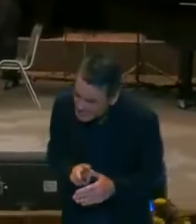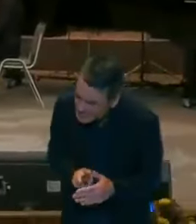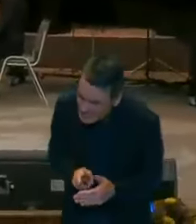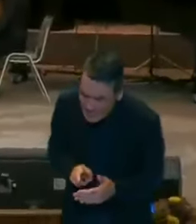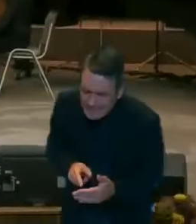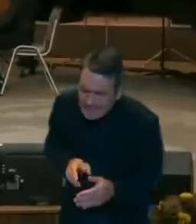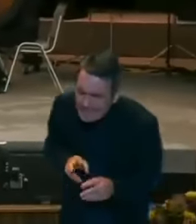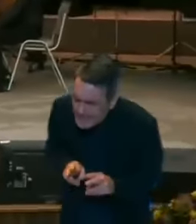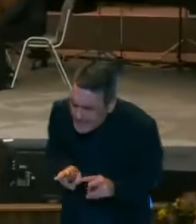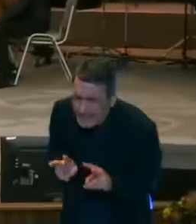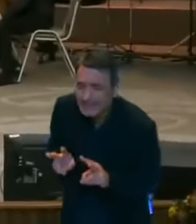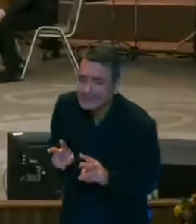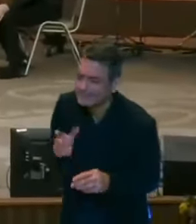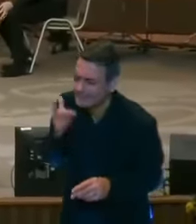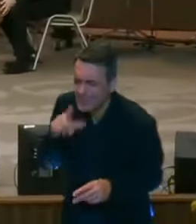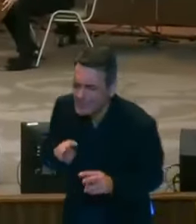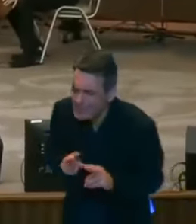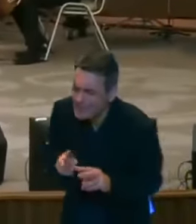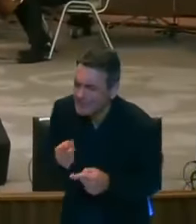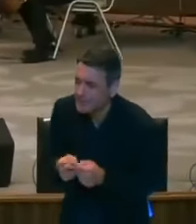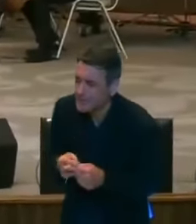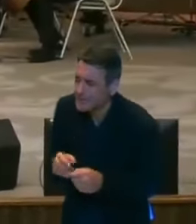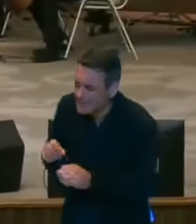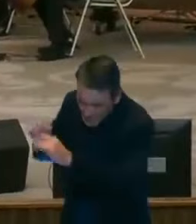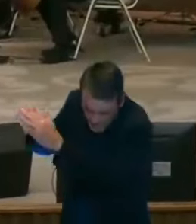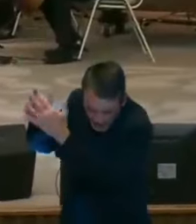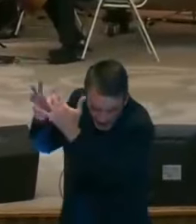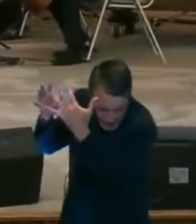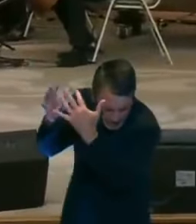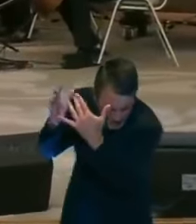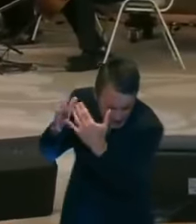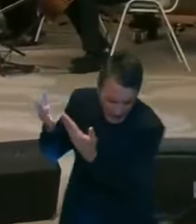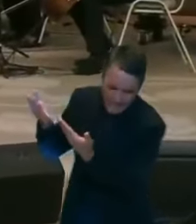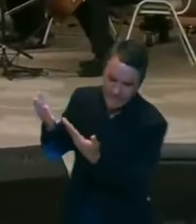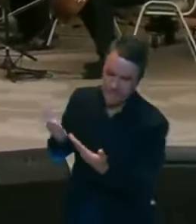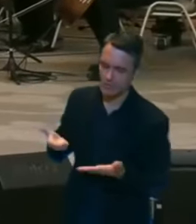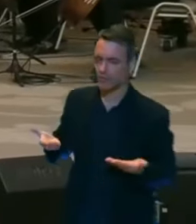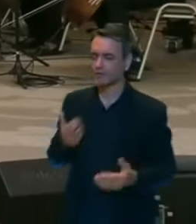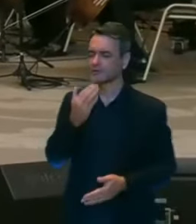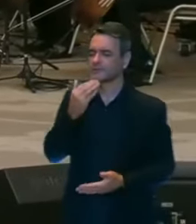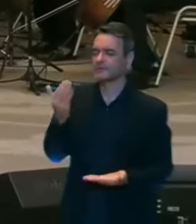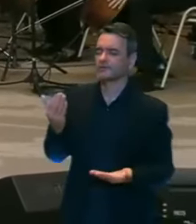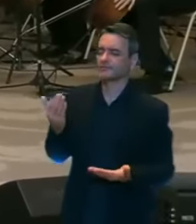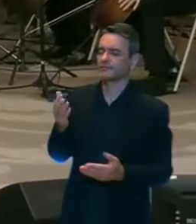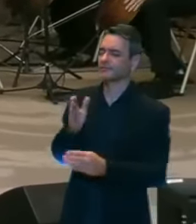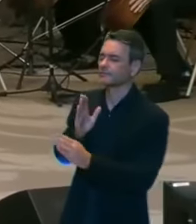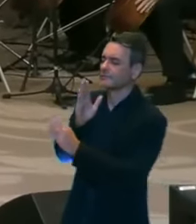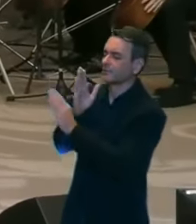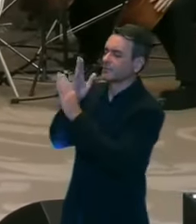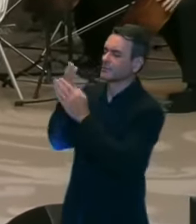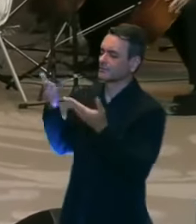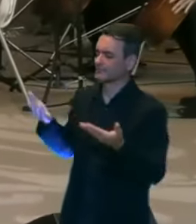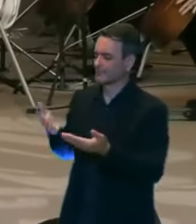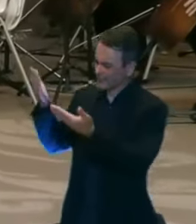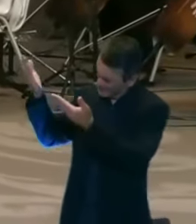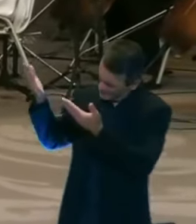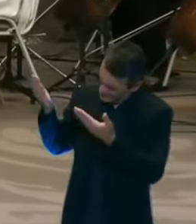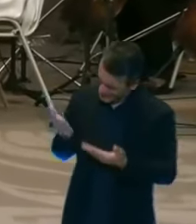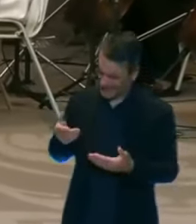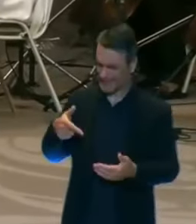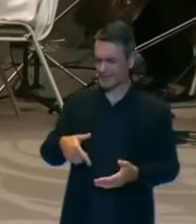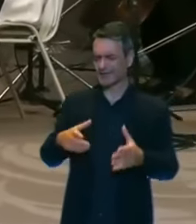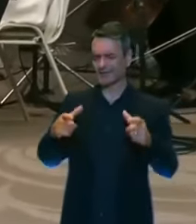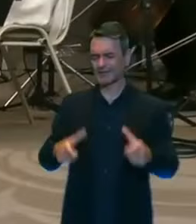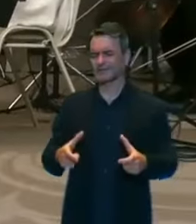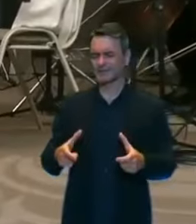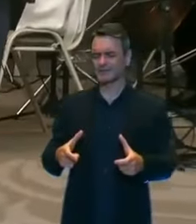a face, porque a sua glória o visitou hoje. Pedimos um encontro. Vem neste